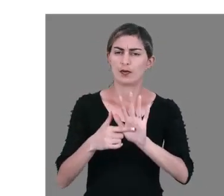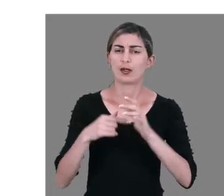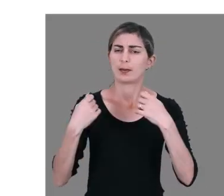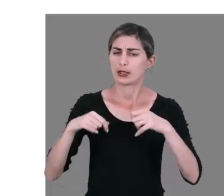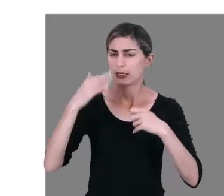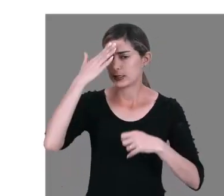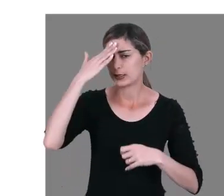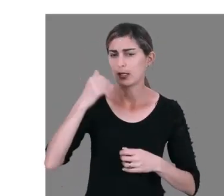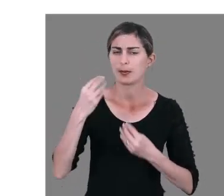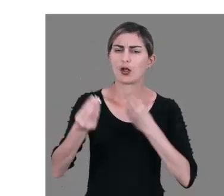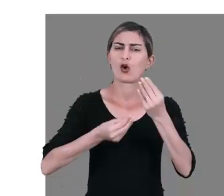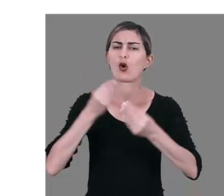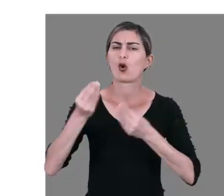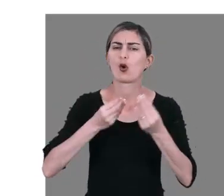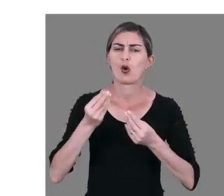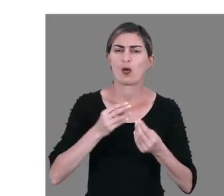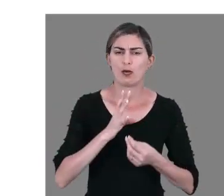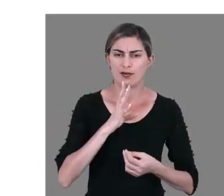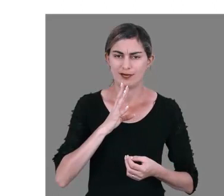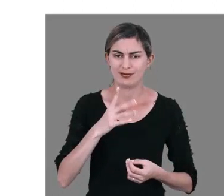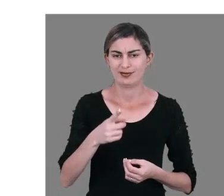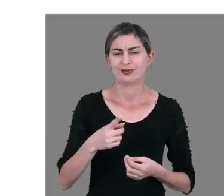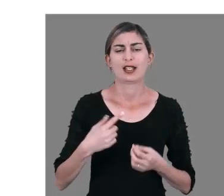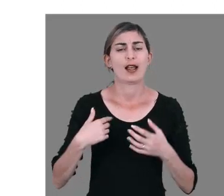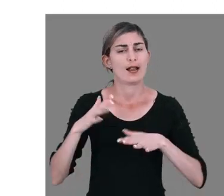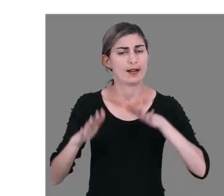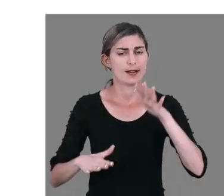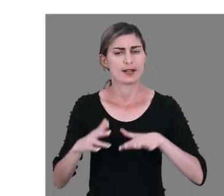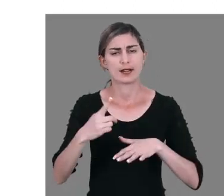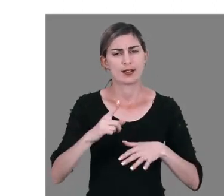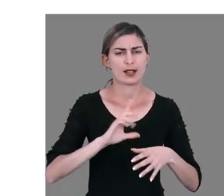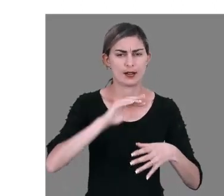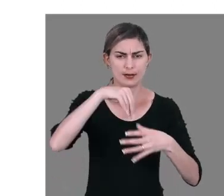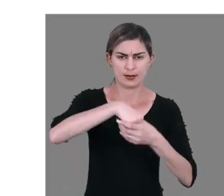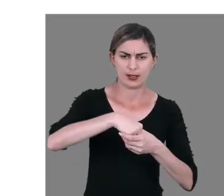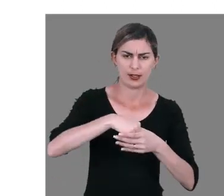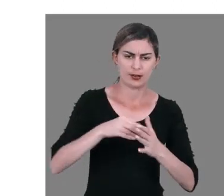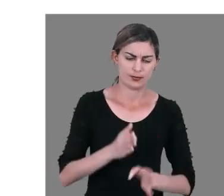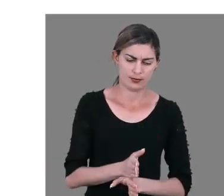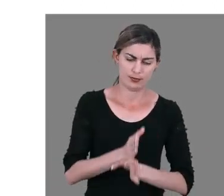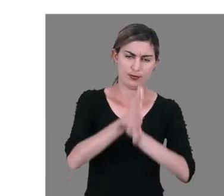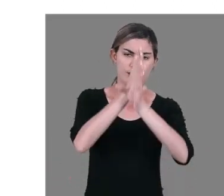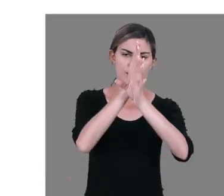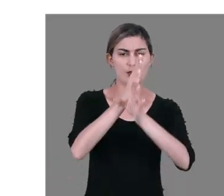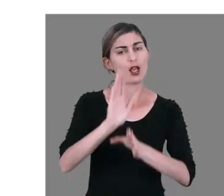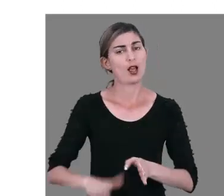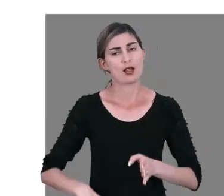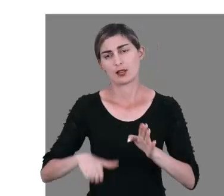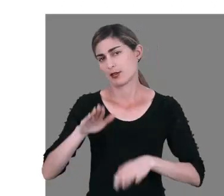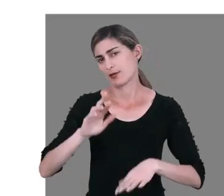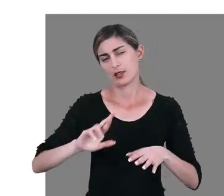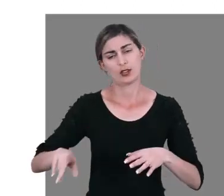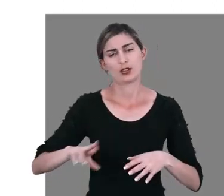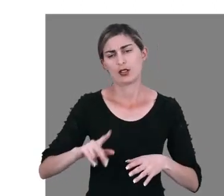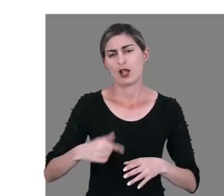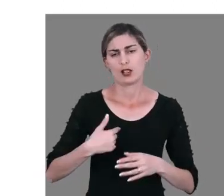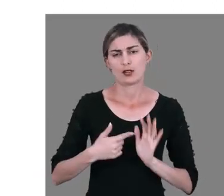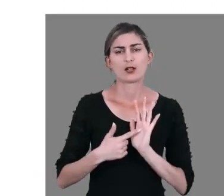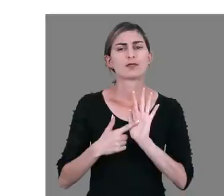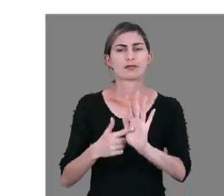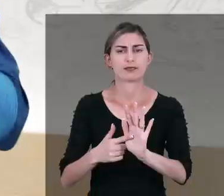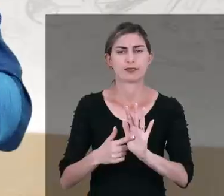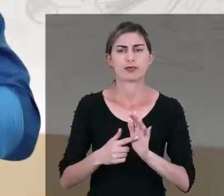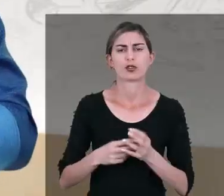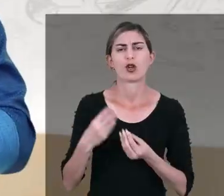precisamos saber como vamos tirar partido dele. Às vezes eles estão embutidos nas paredes, às vezes não, às vezes eles estão